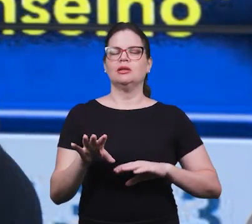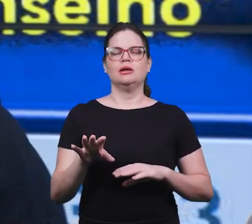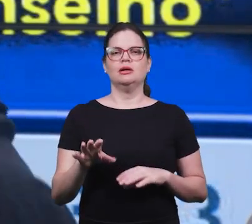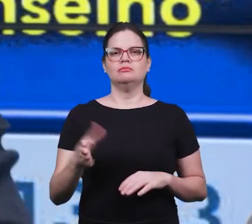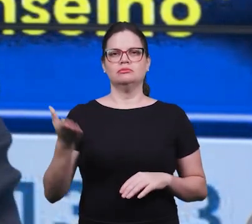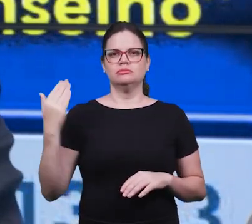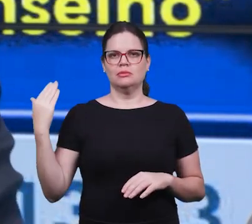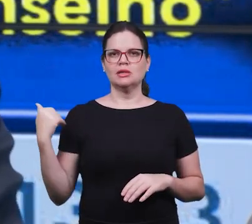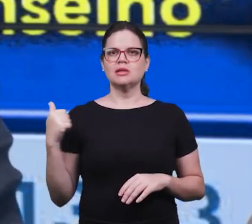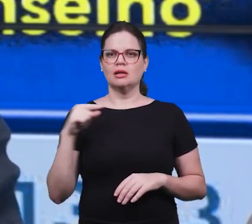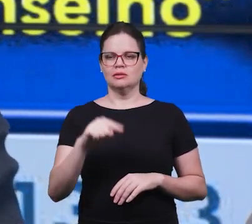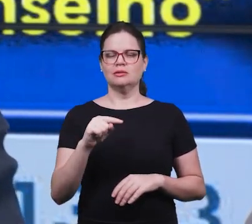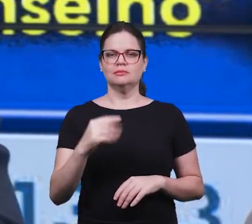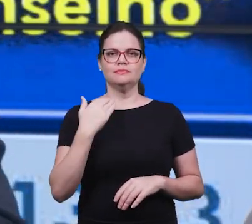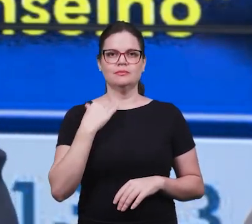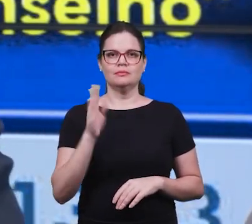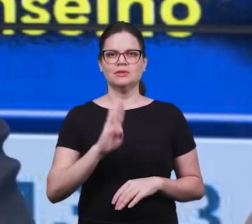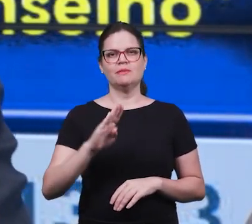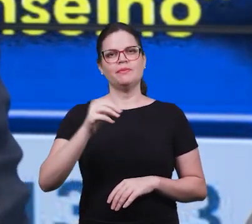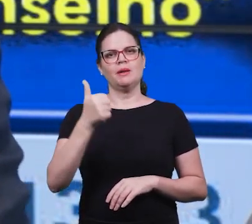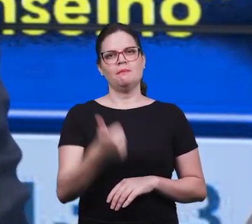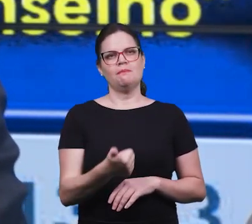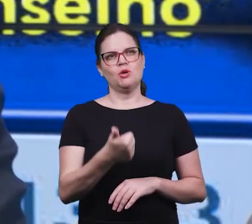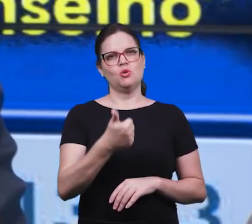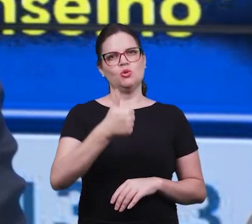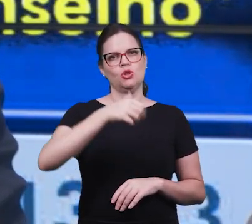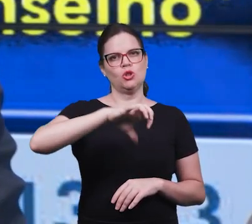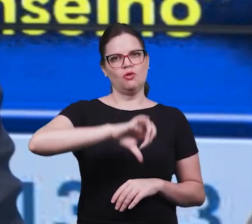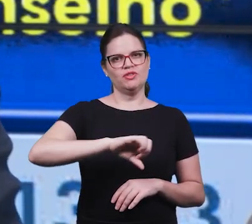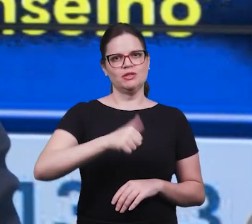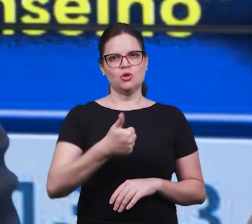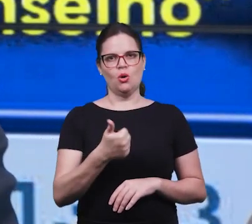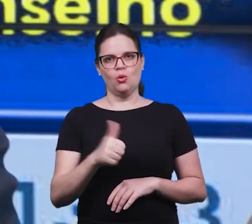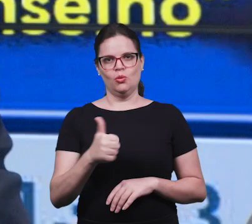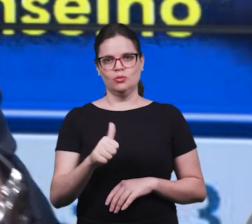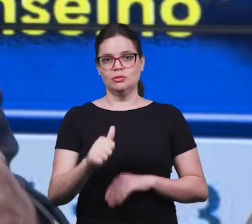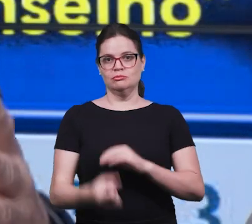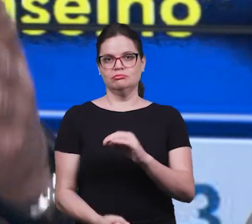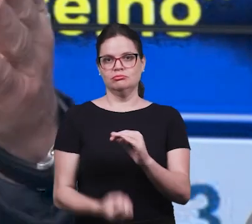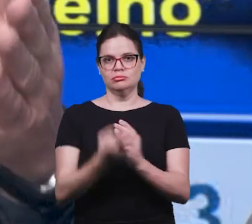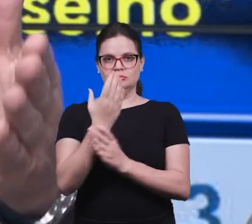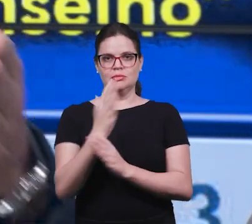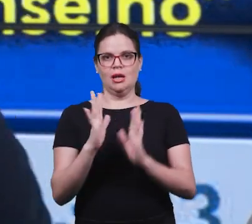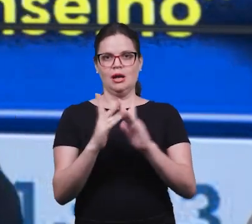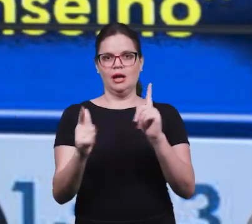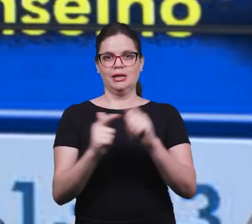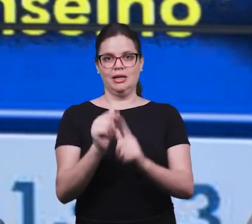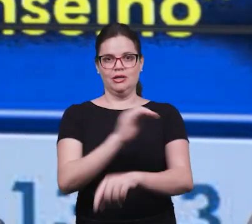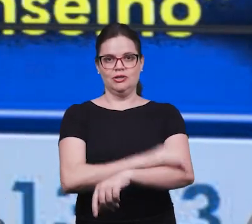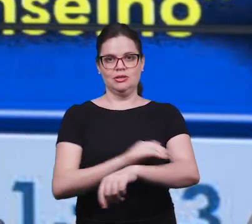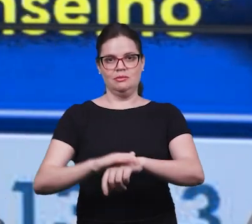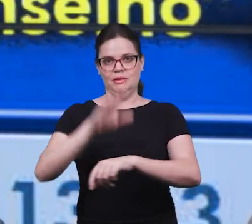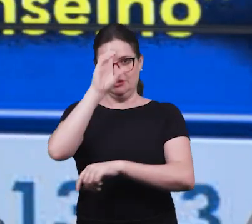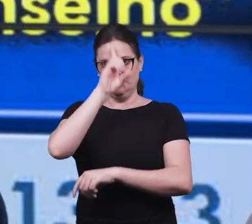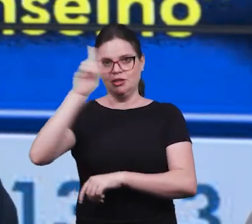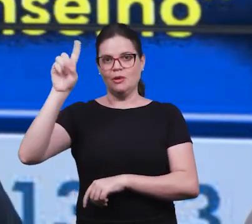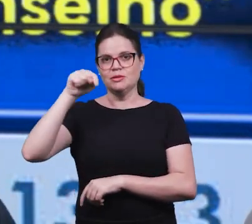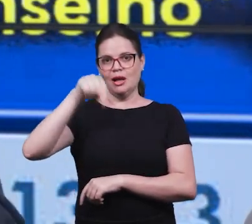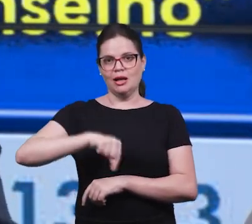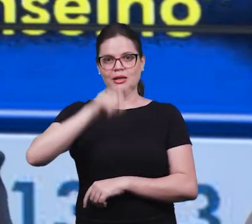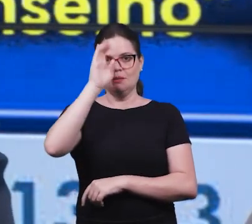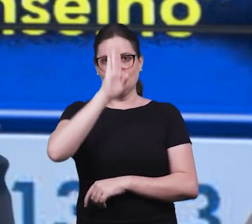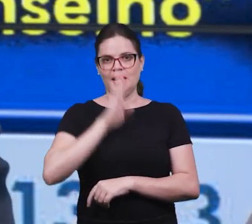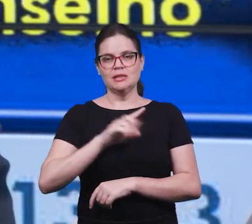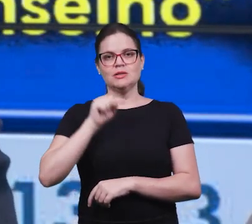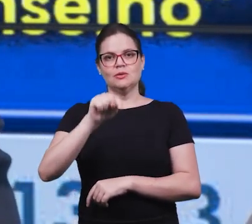na Igreja Batista. E em 1911 eles fundam a Igreja Assembleia de Deus do Brasil, em Belém